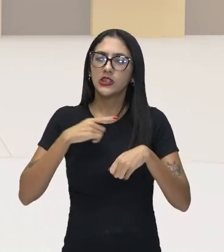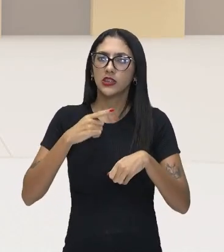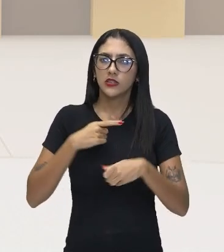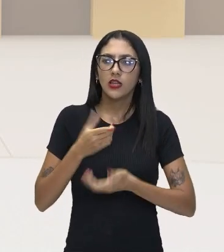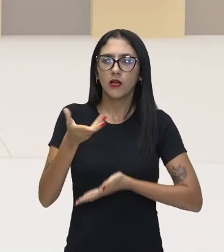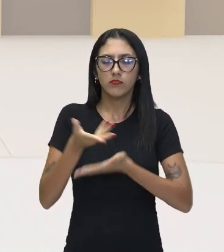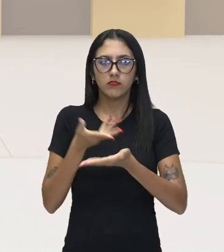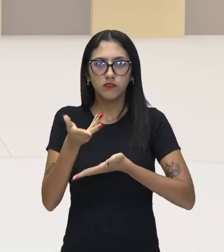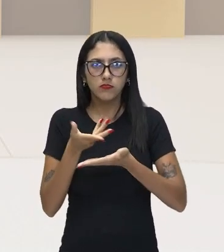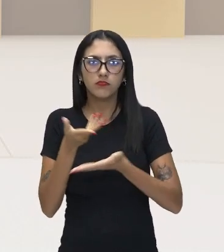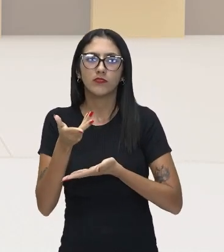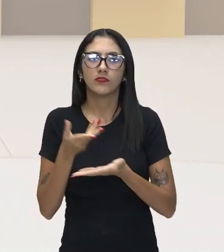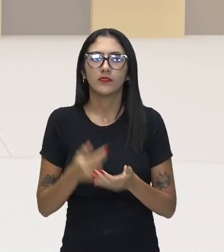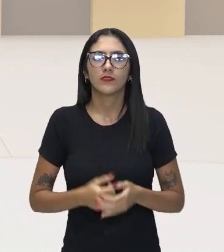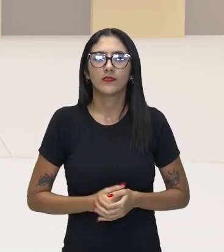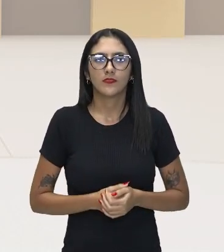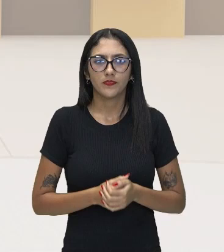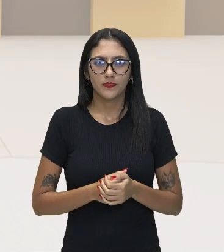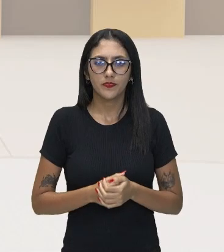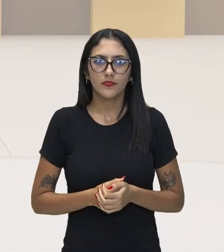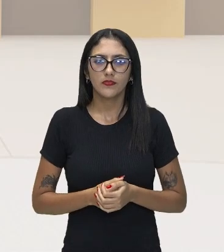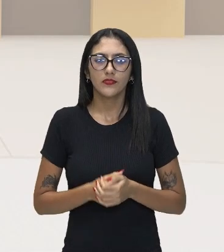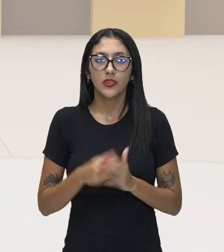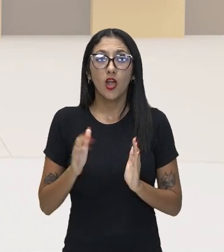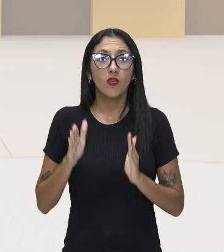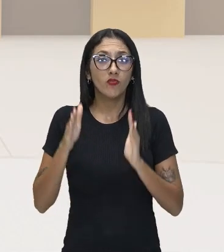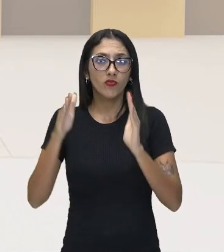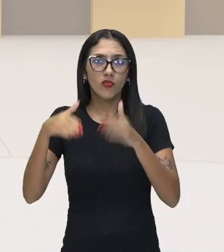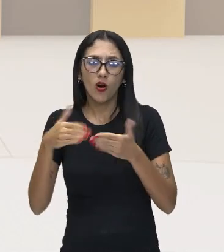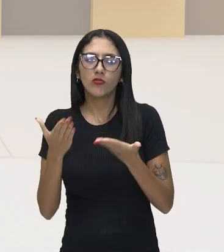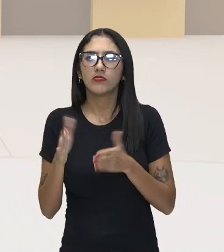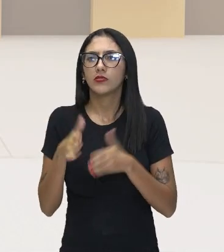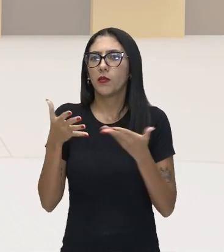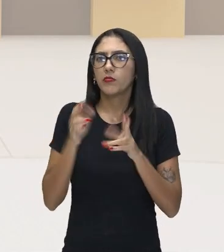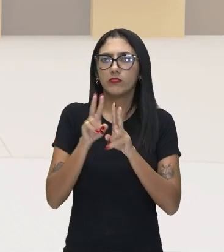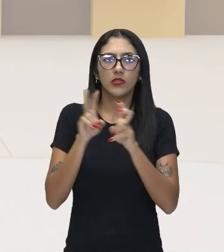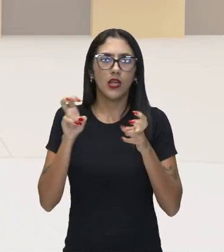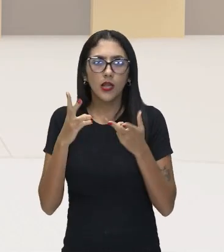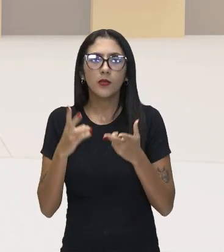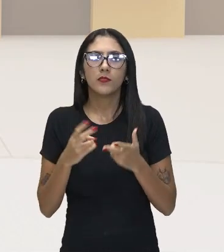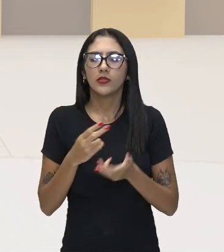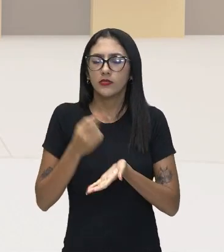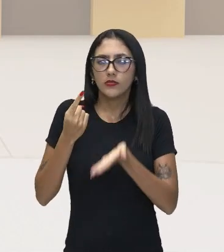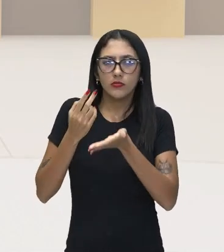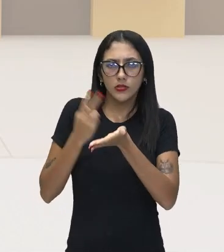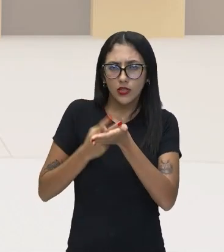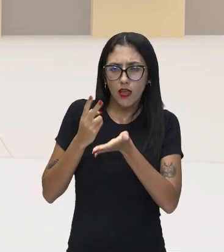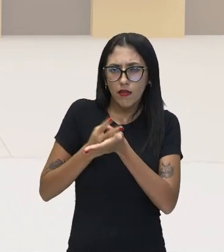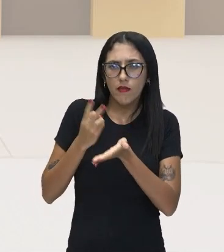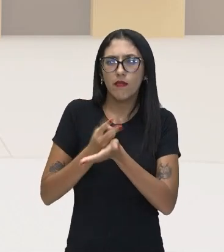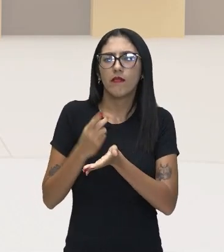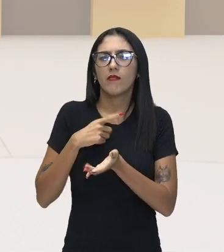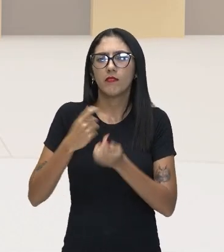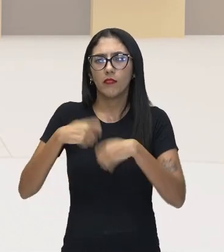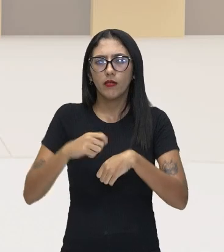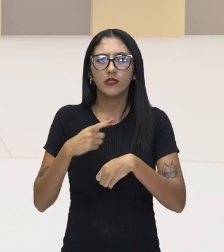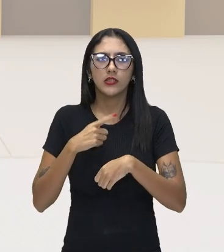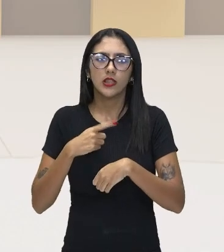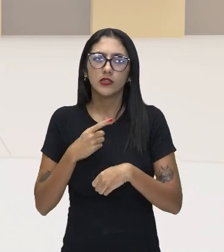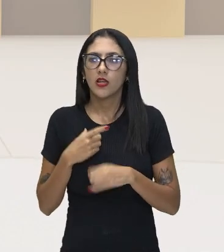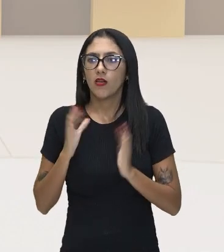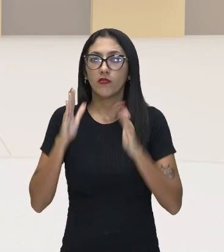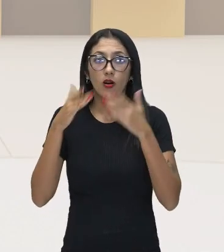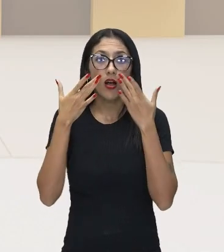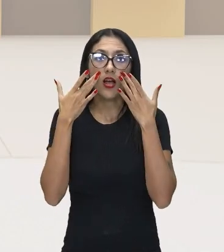ativamente, o seu comprometimento com alguma coisa, o seu compromisso, o seu envolvimento, a sua